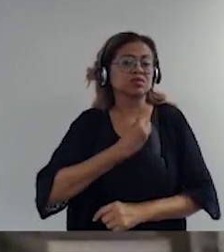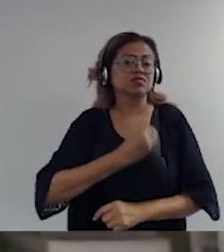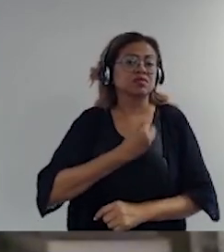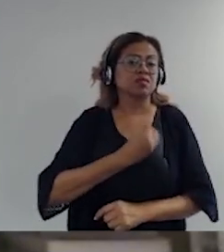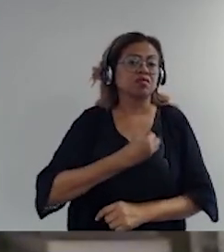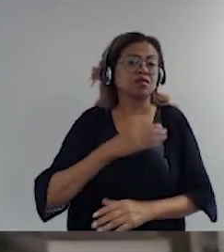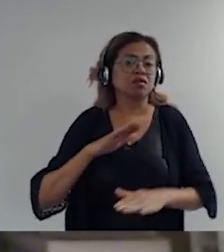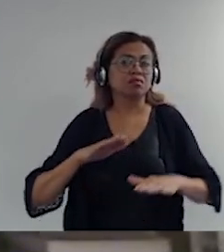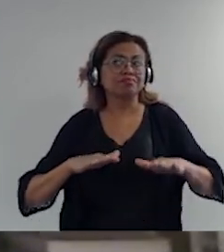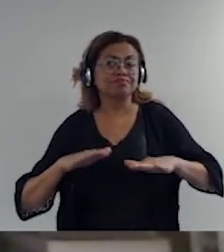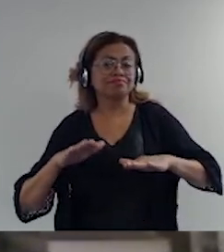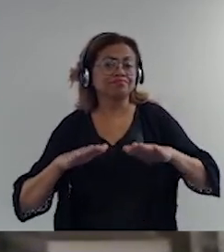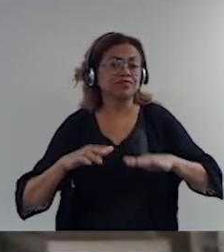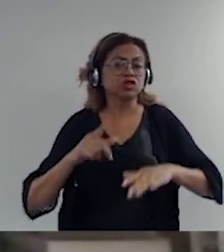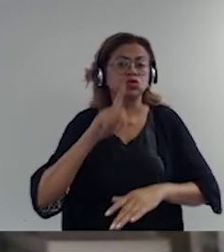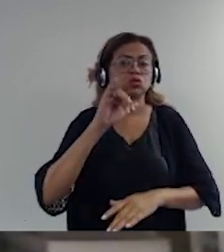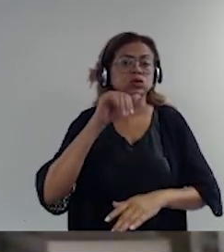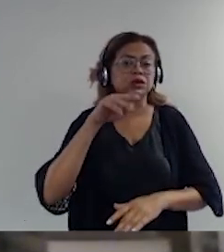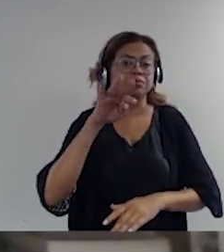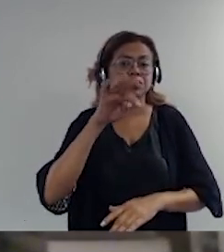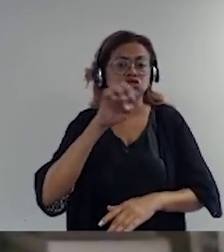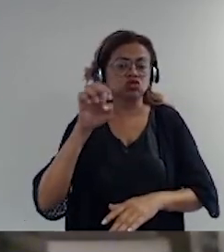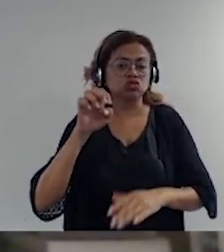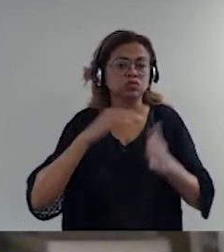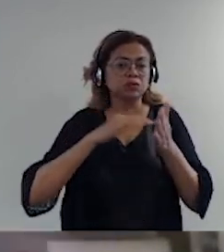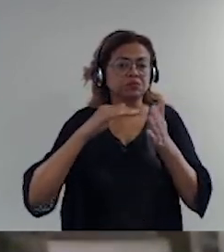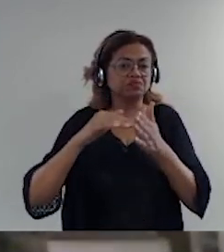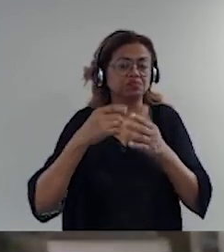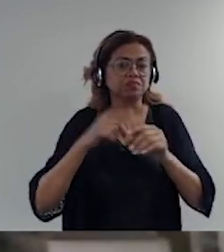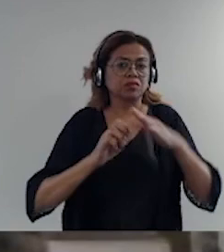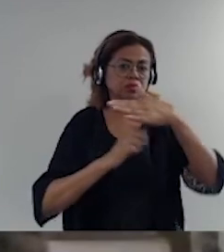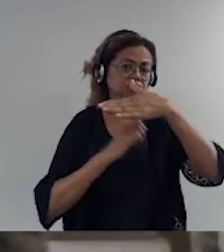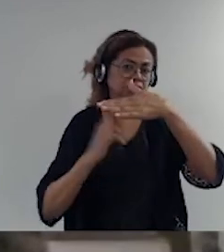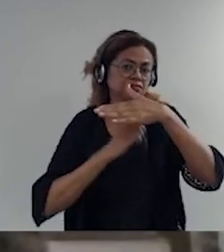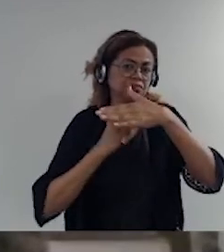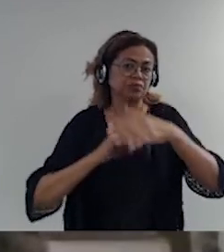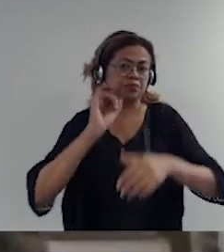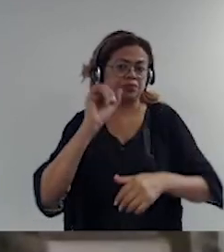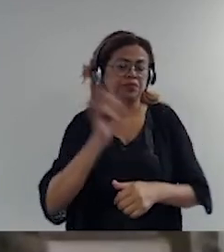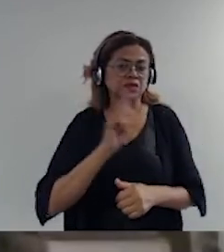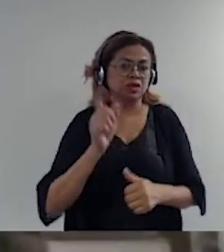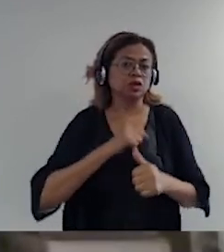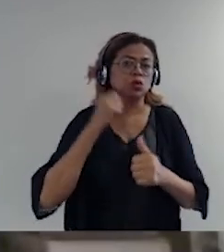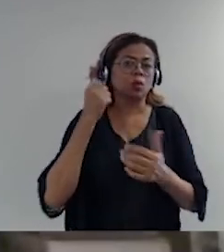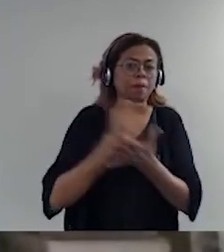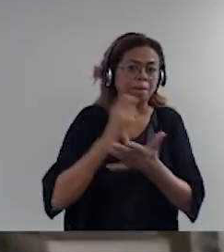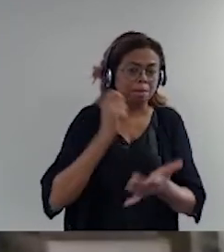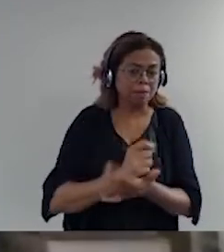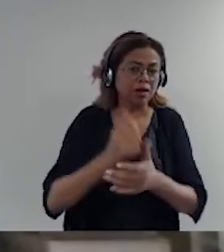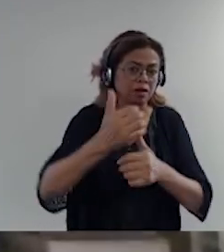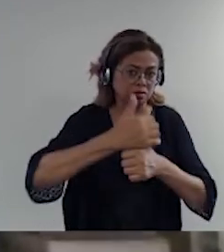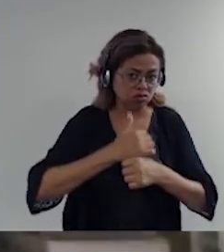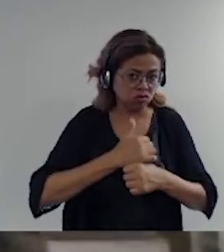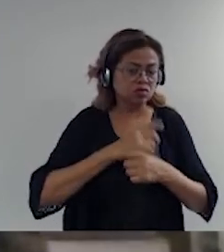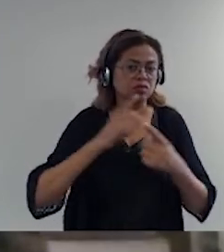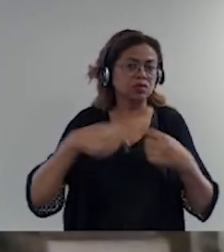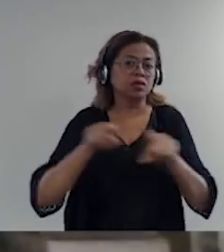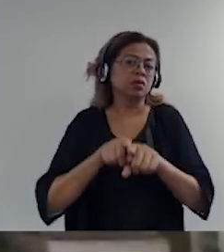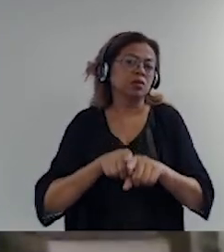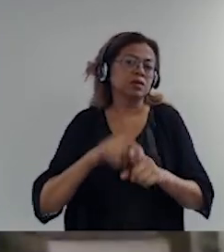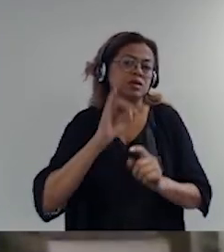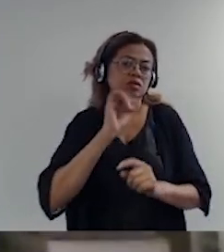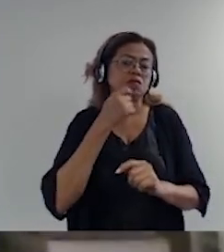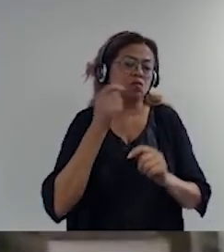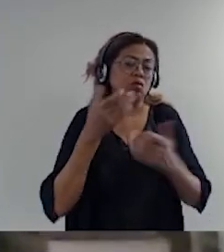pagamento de dividendo para a sobrevivência da empresa, ou não pagamento de dividendo, se isso for uma condição para que a empresa